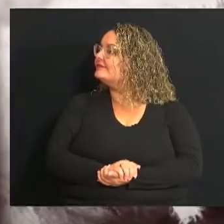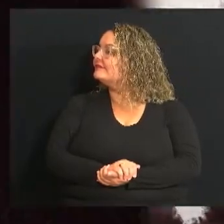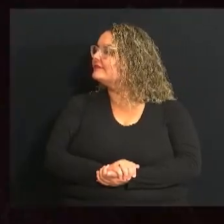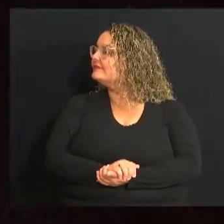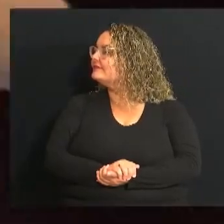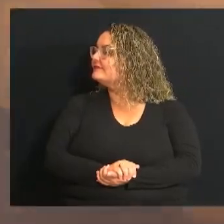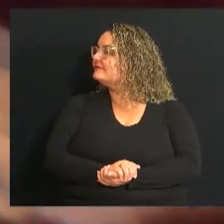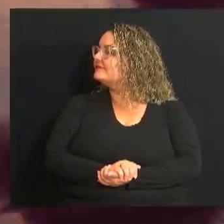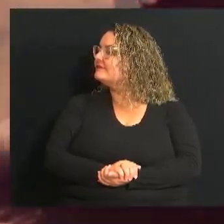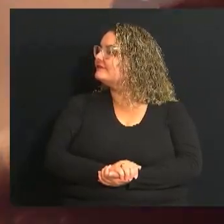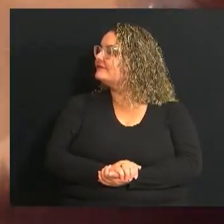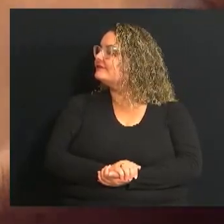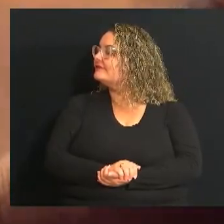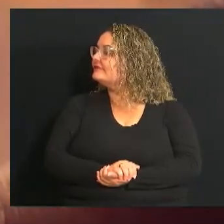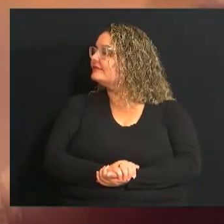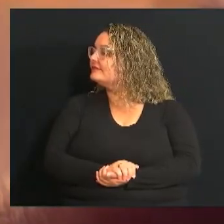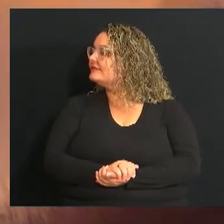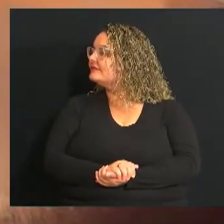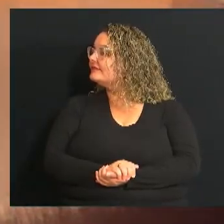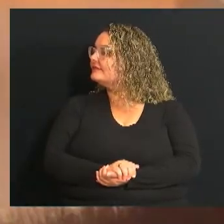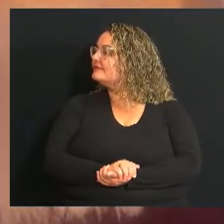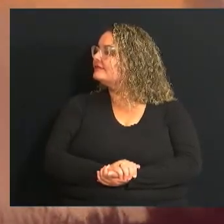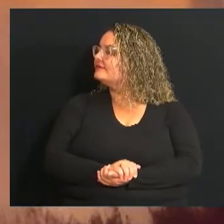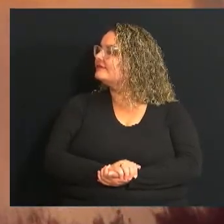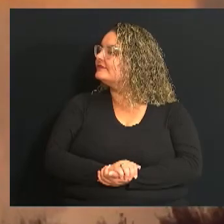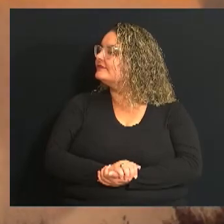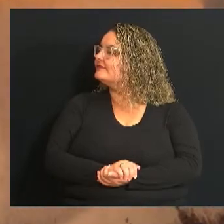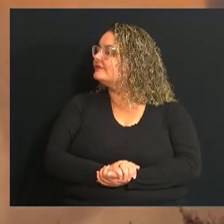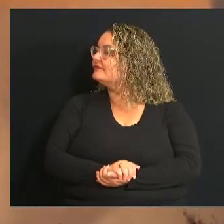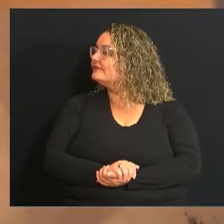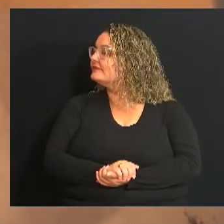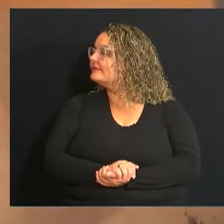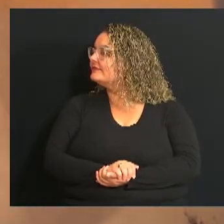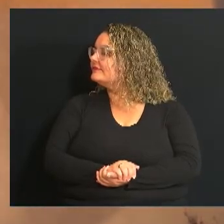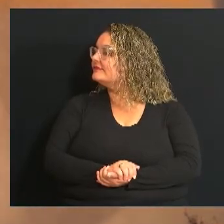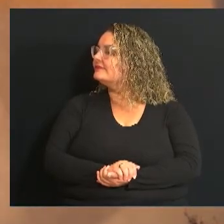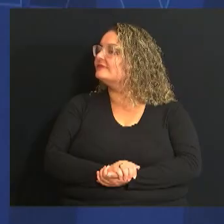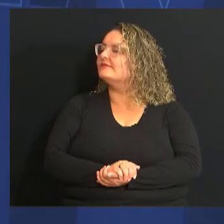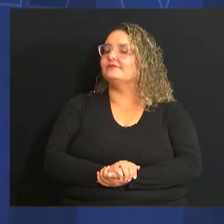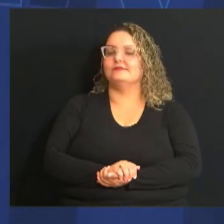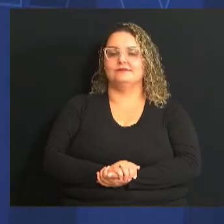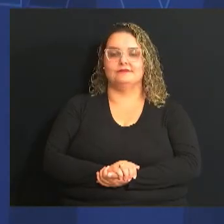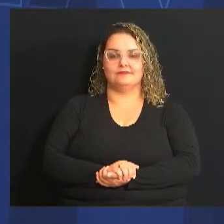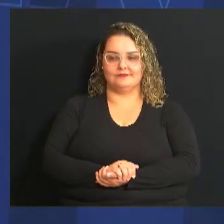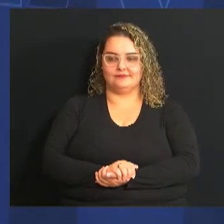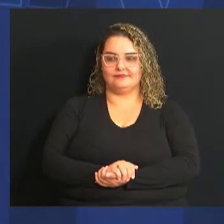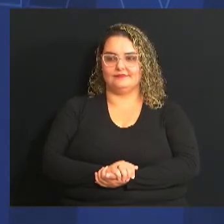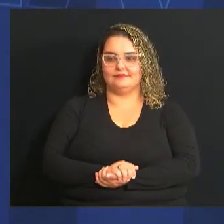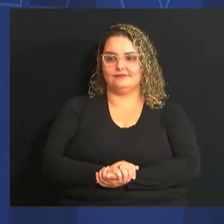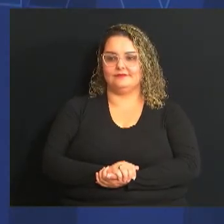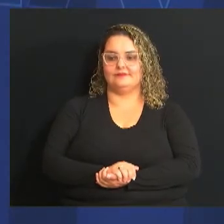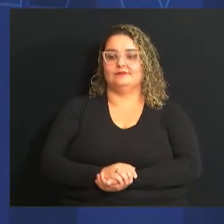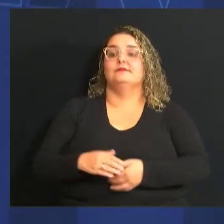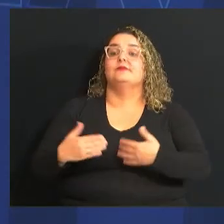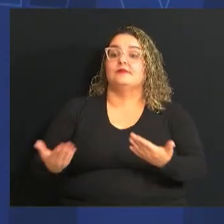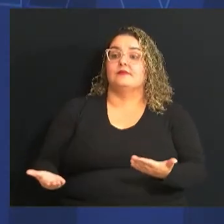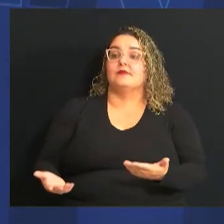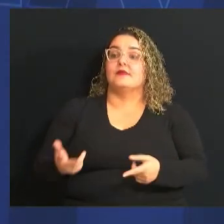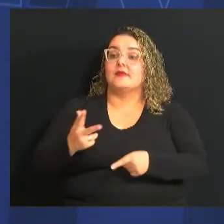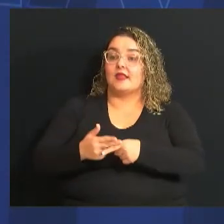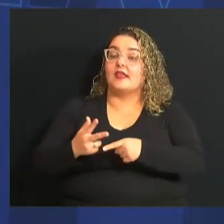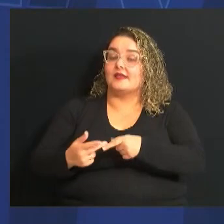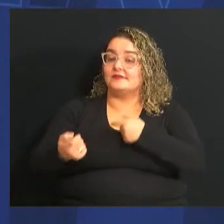né, patrono da advocacia, o Conselho Federal também, e aqui em Campinas nós temos uma